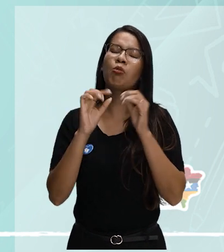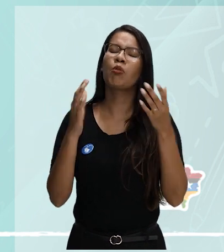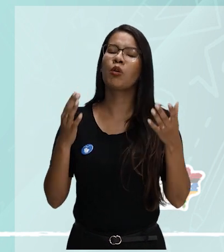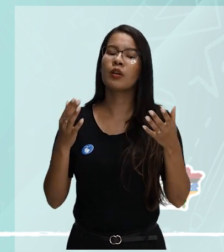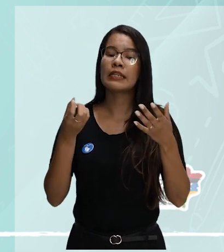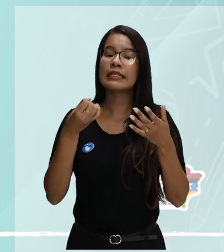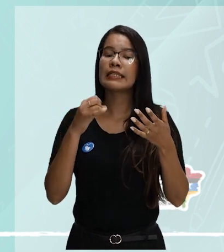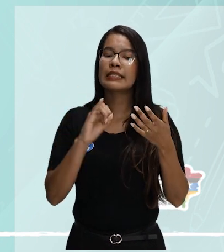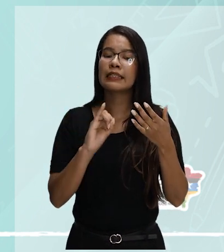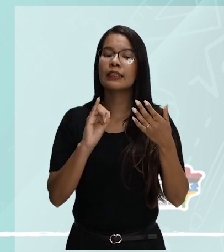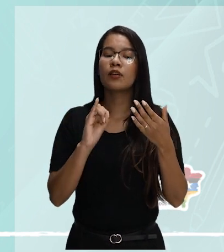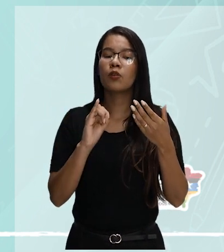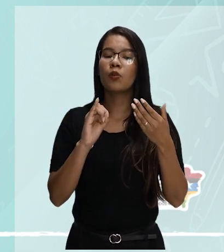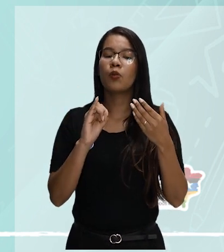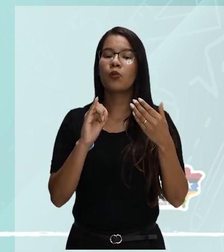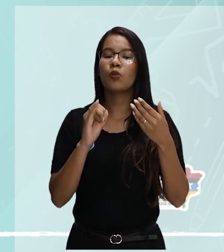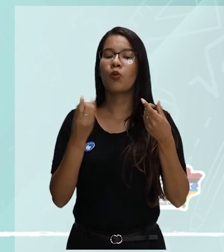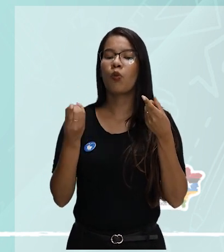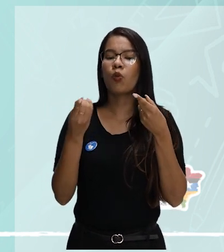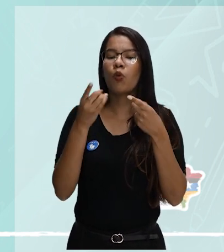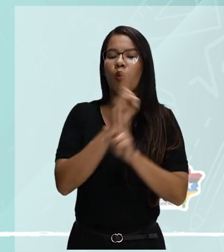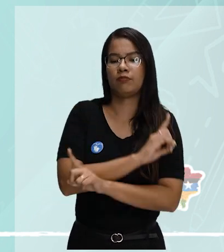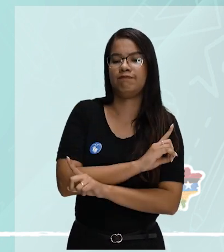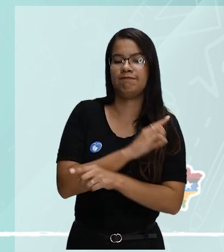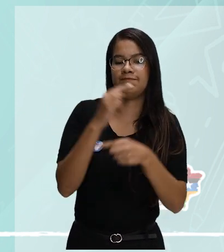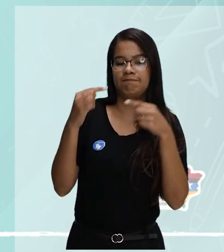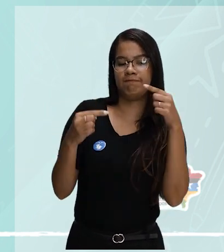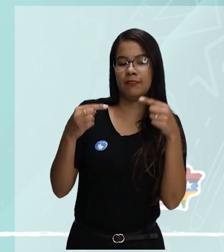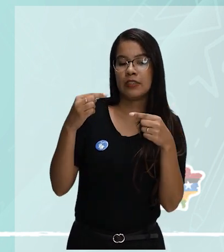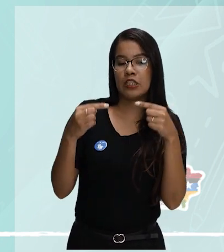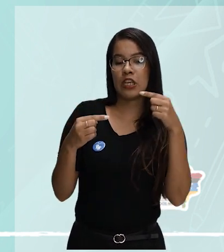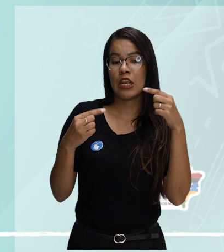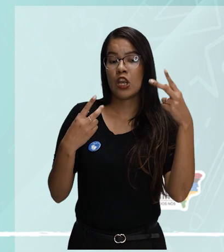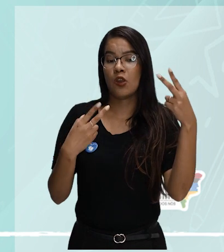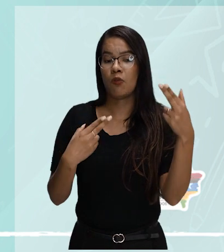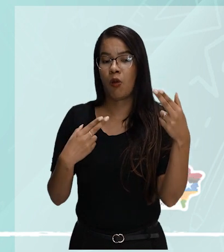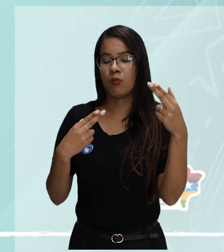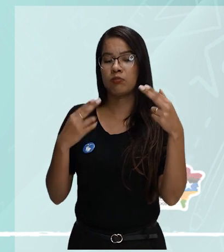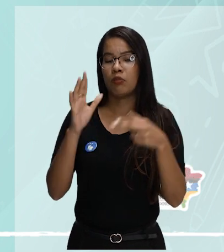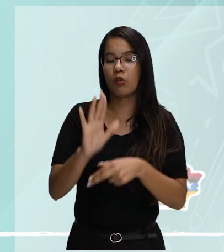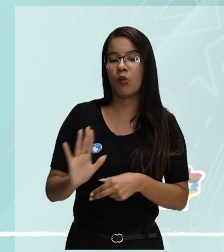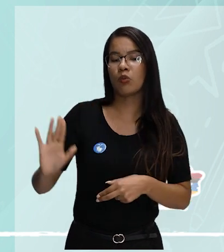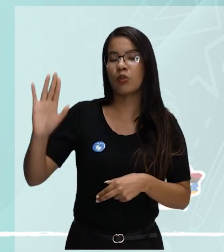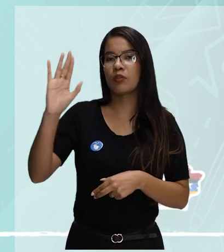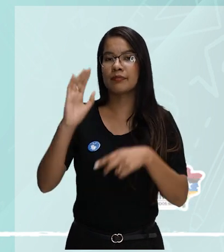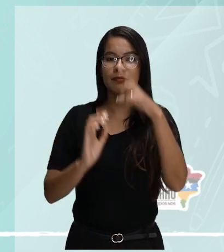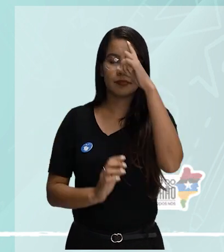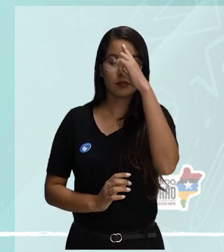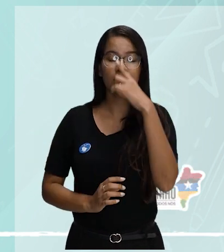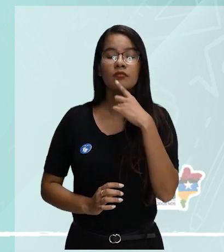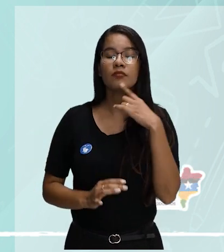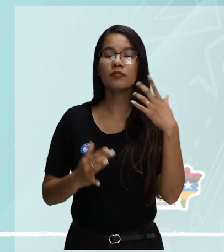sobrejetora se o contradomínio for igual ao conjunto imagem. Quando nós falamos de conceito de função,